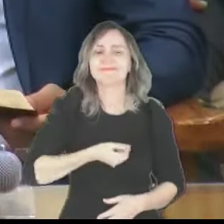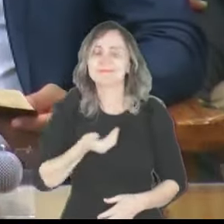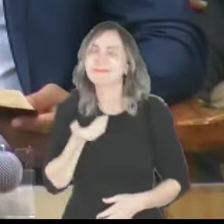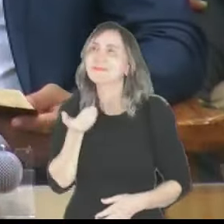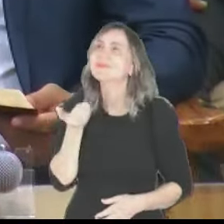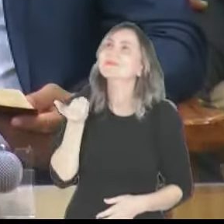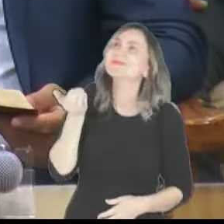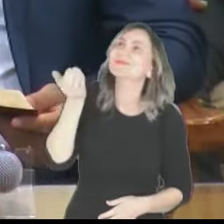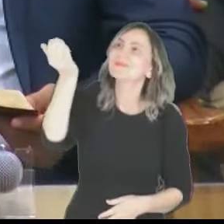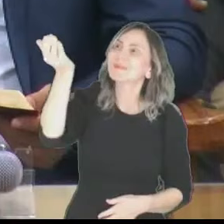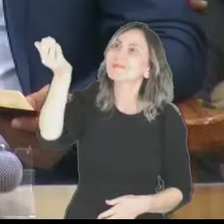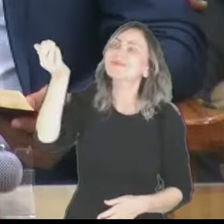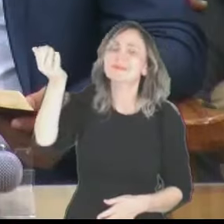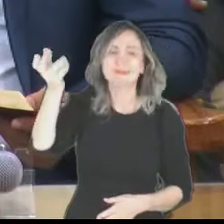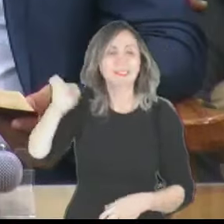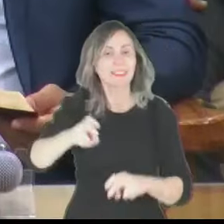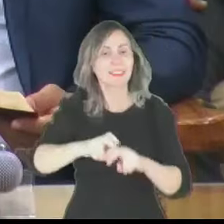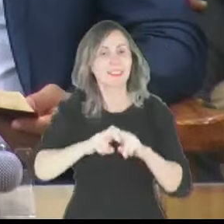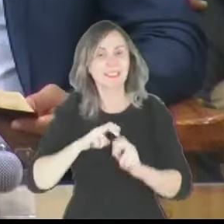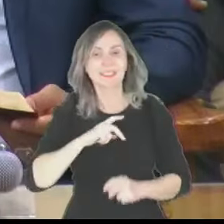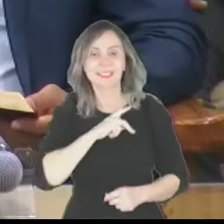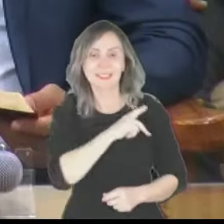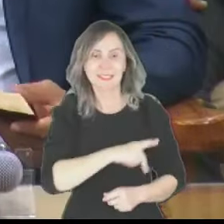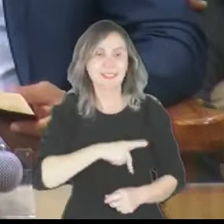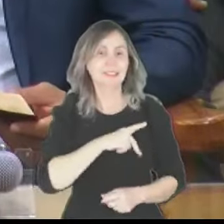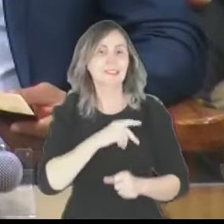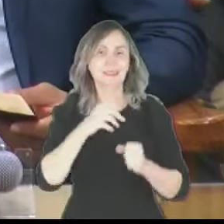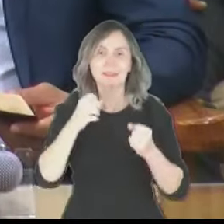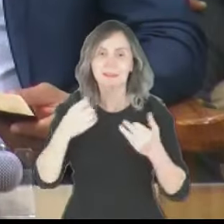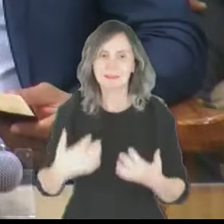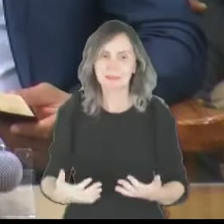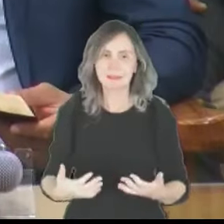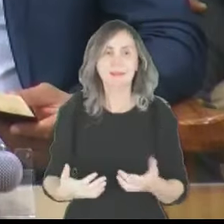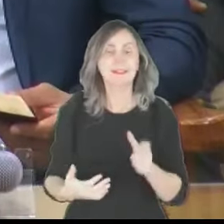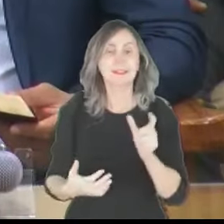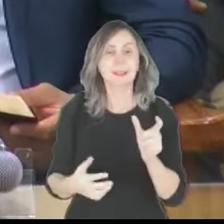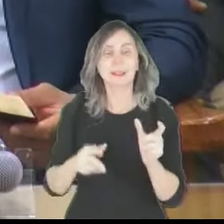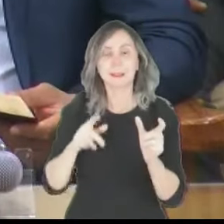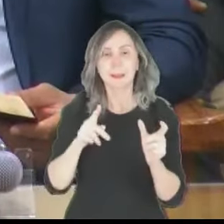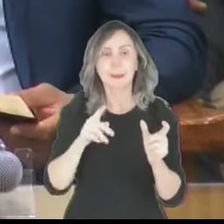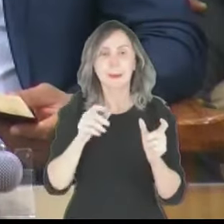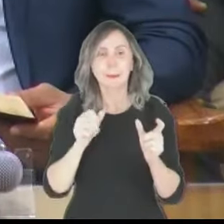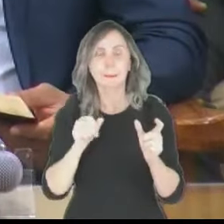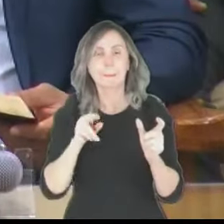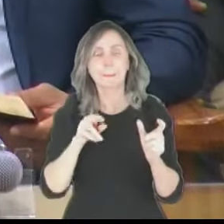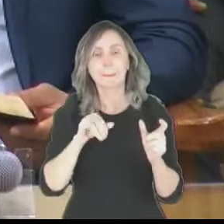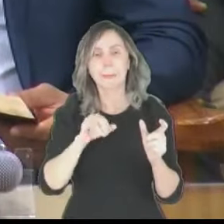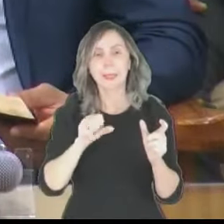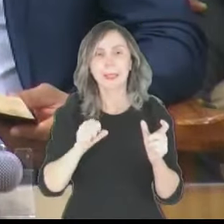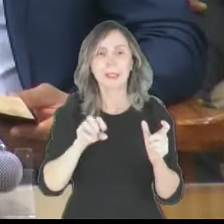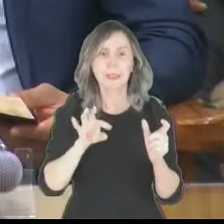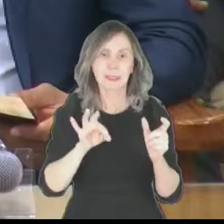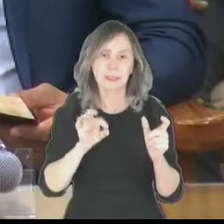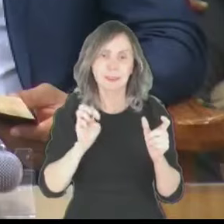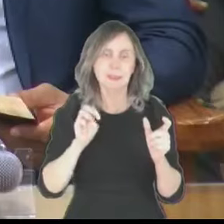Por isso que Paulo está dizendo para esteme, colocar ao lado, que